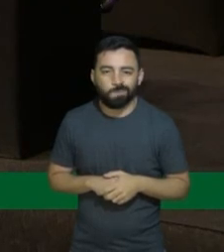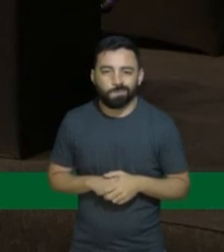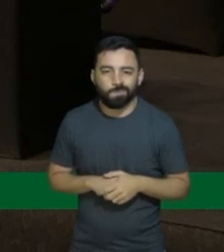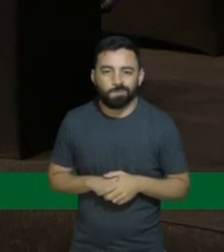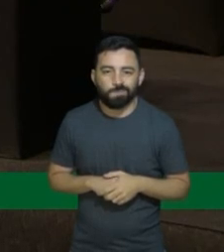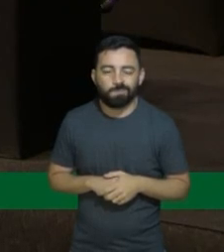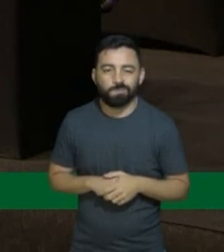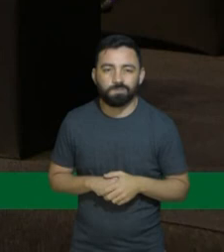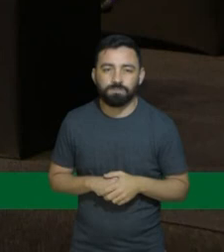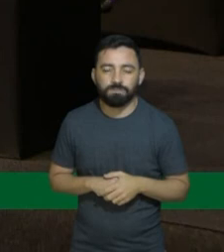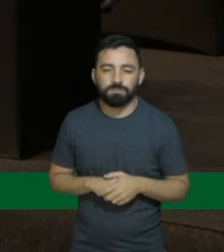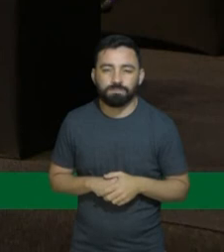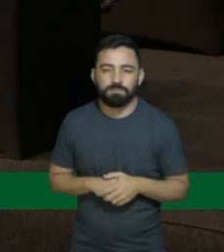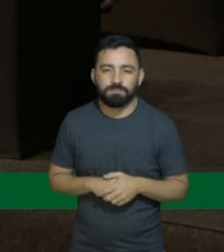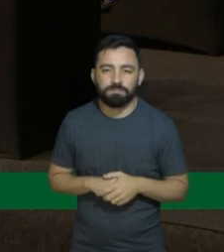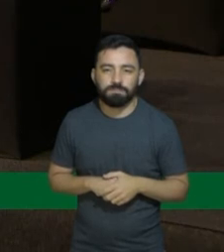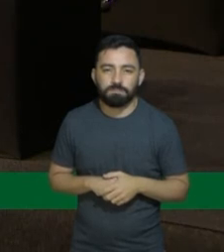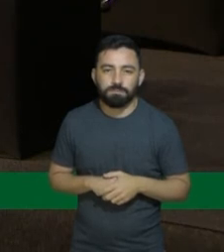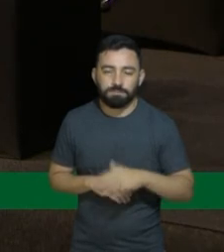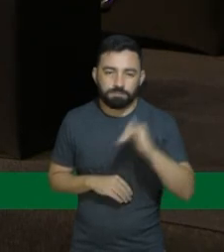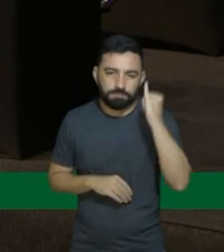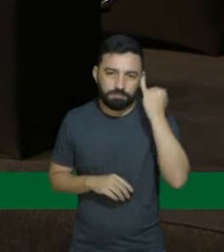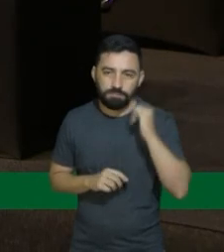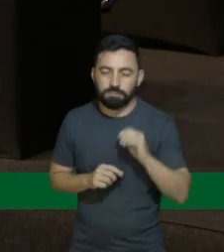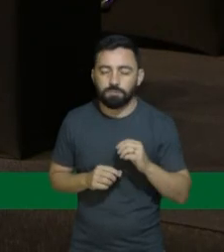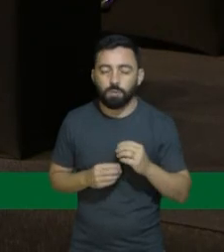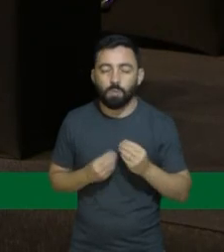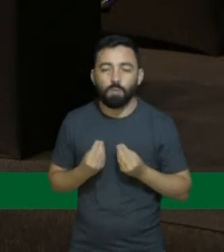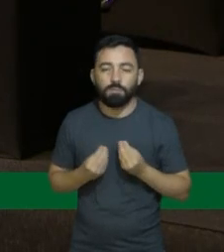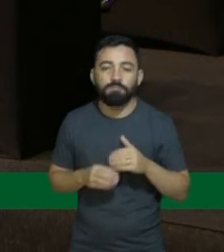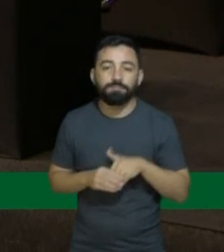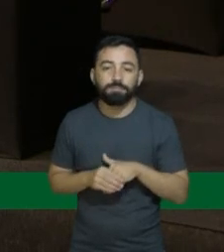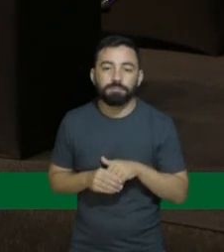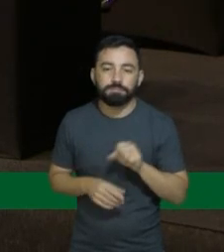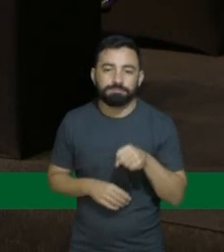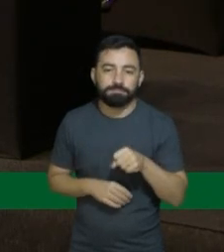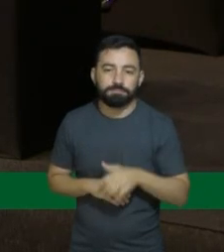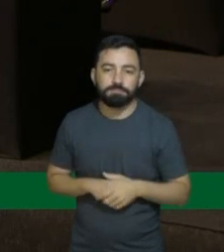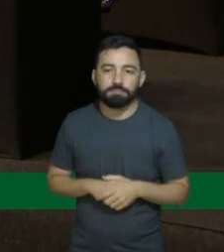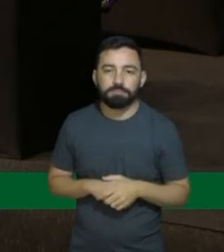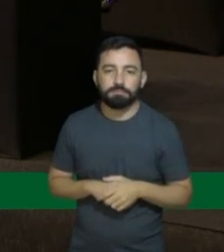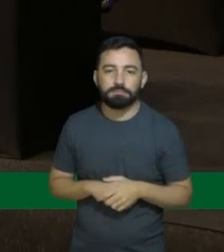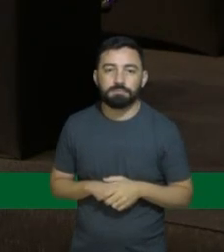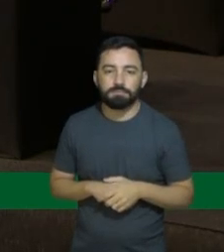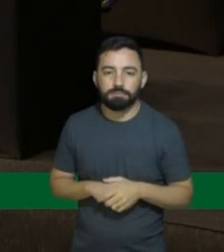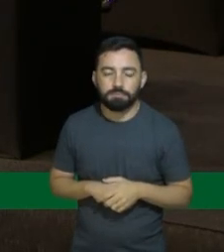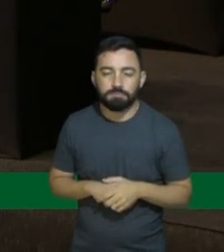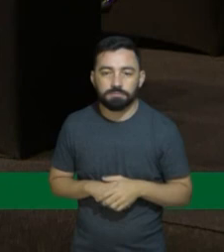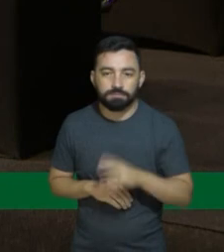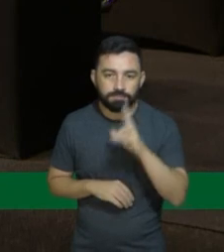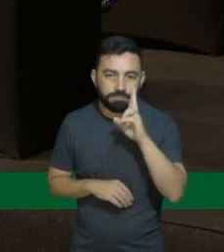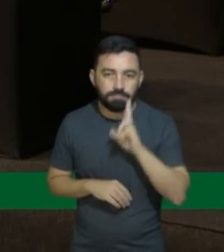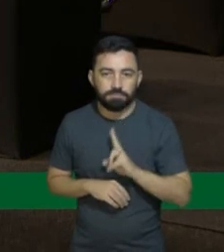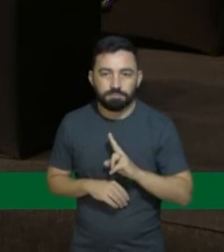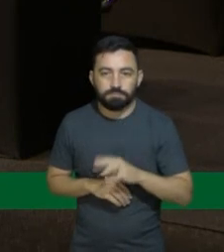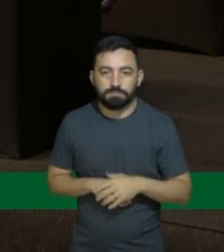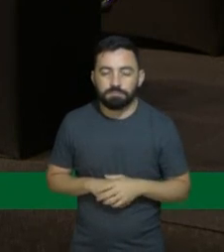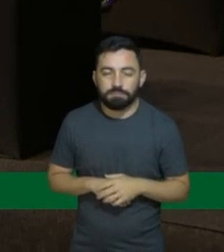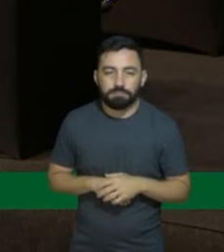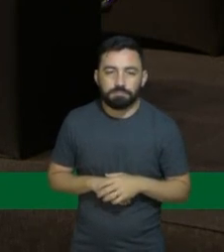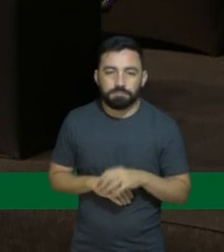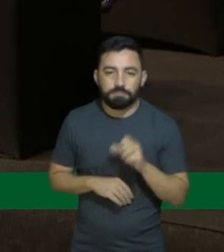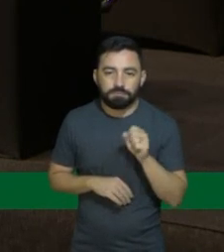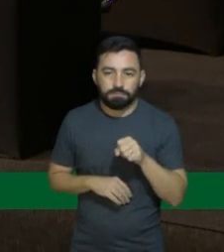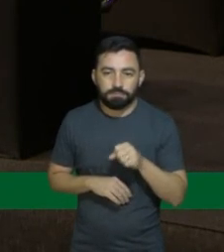assim como vota Deputado Jair Mioto Jair Mioto vota assim como vota Deputado ivanes iates